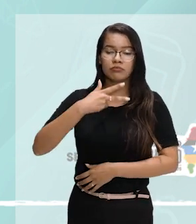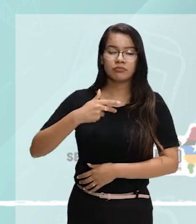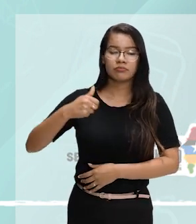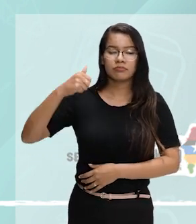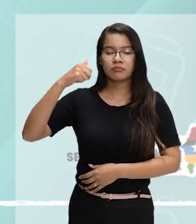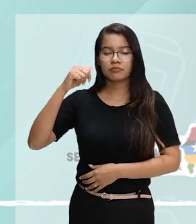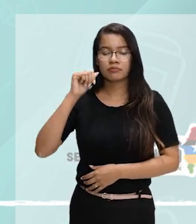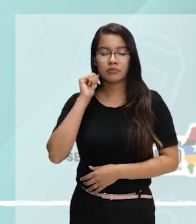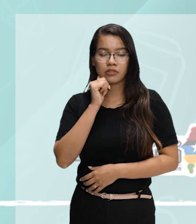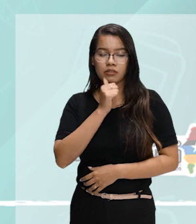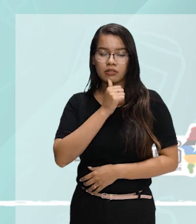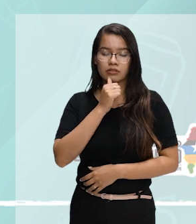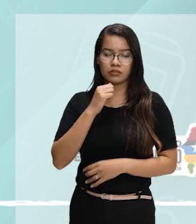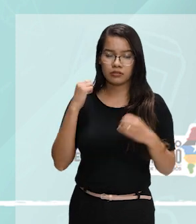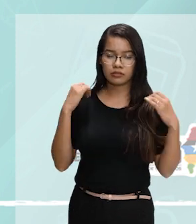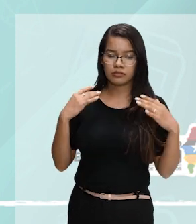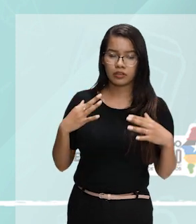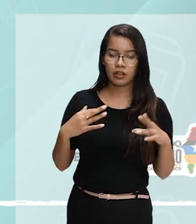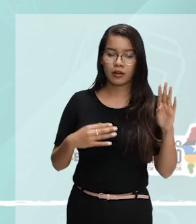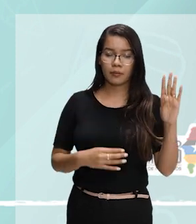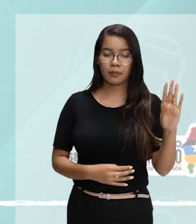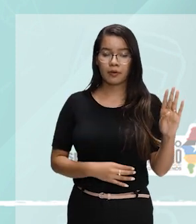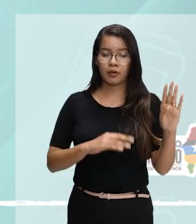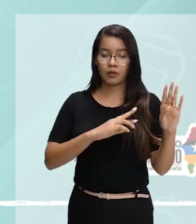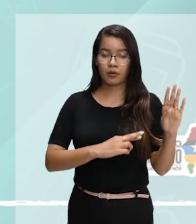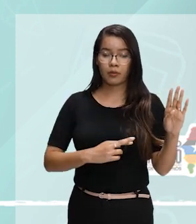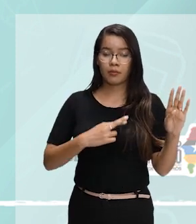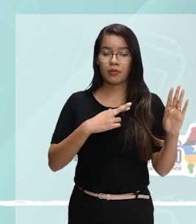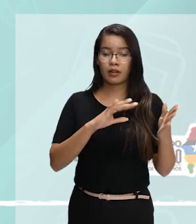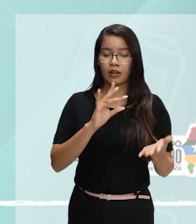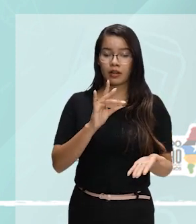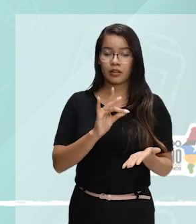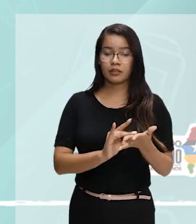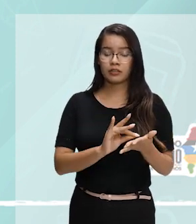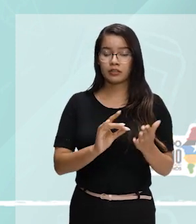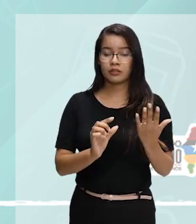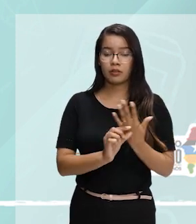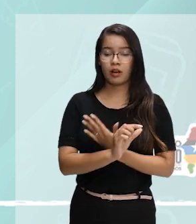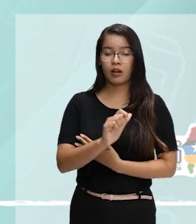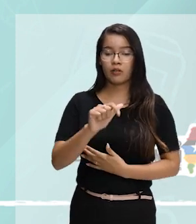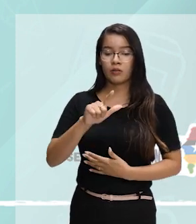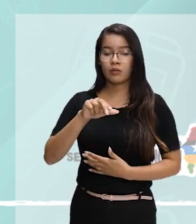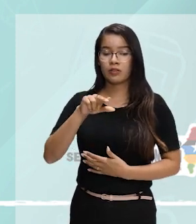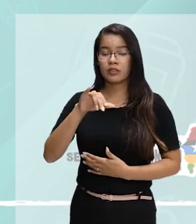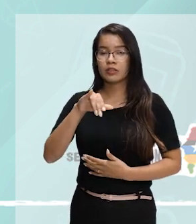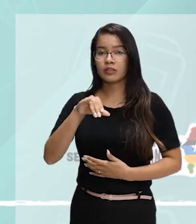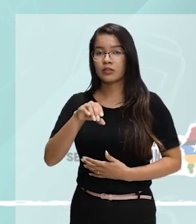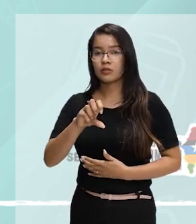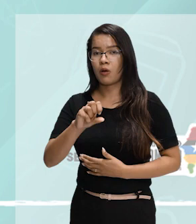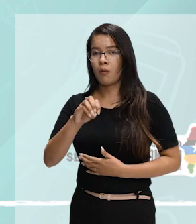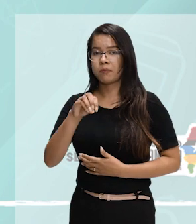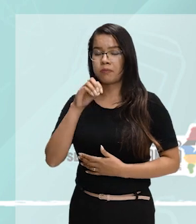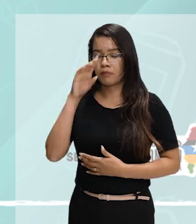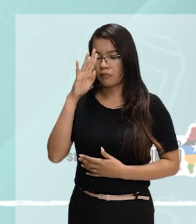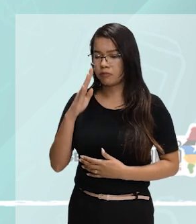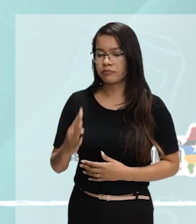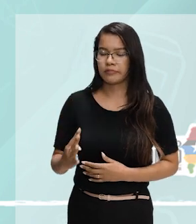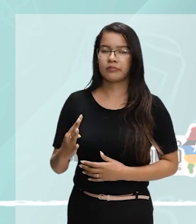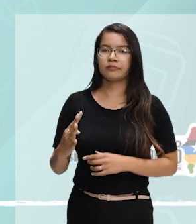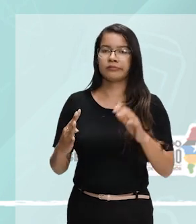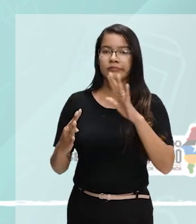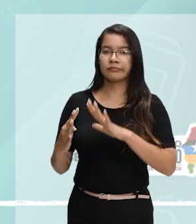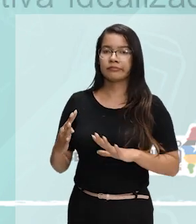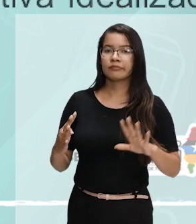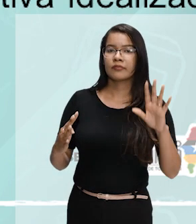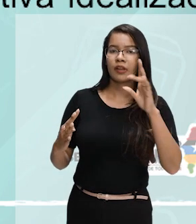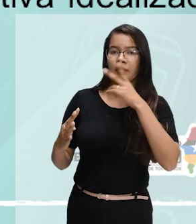de Aloysio Azevedo denunciam o artificialismo da beleza feminina? As obras